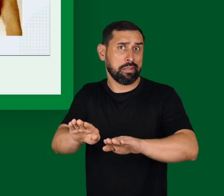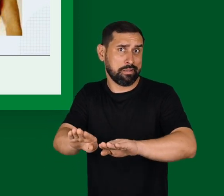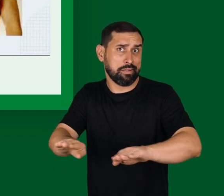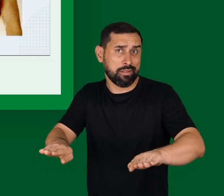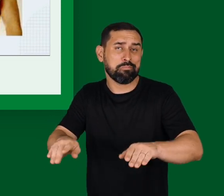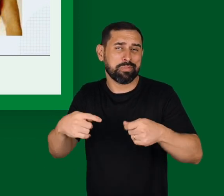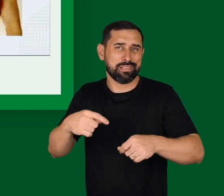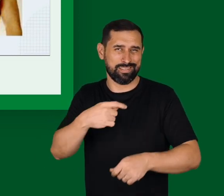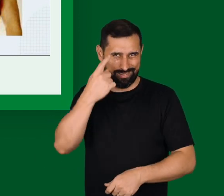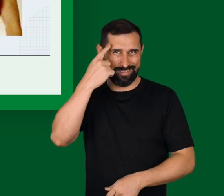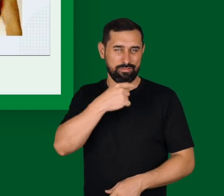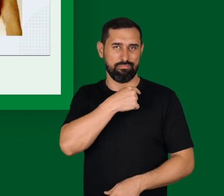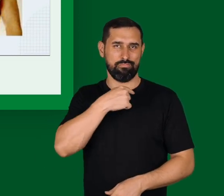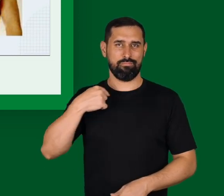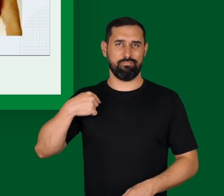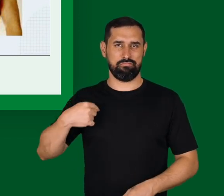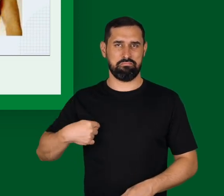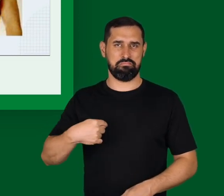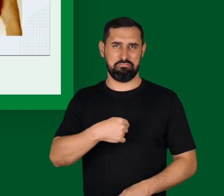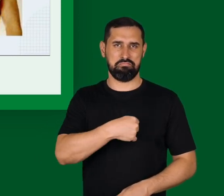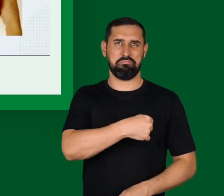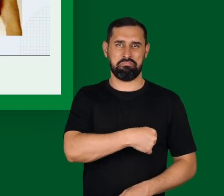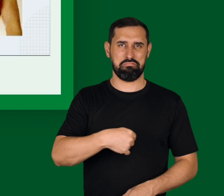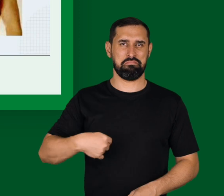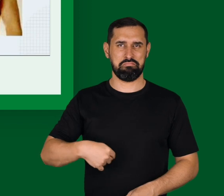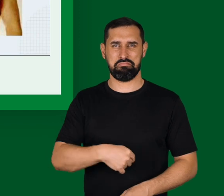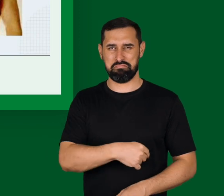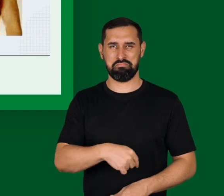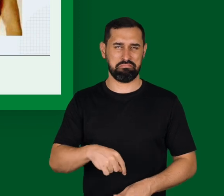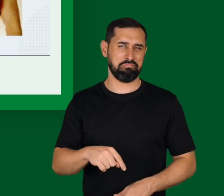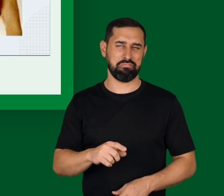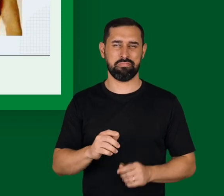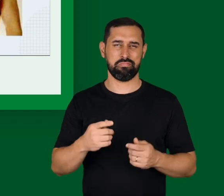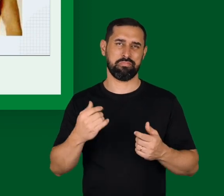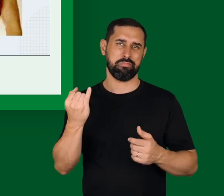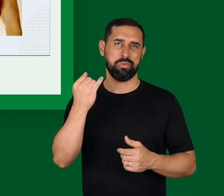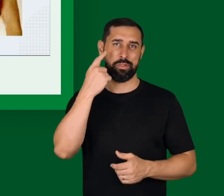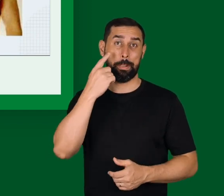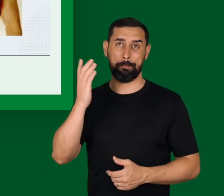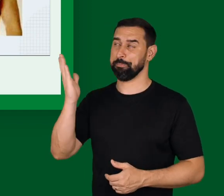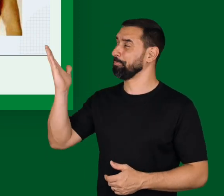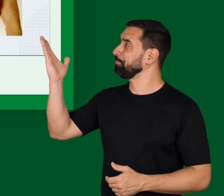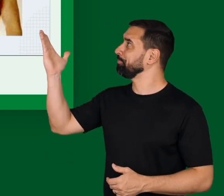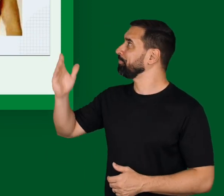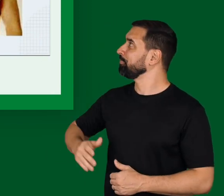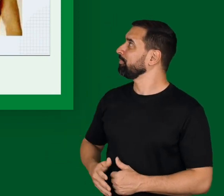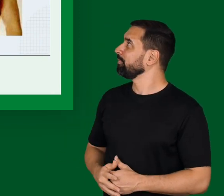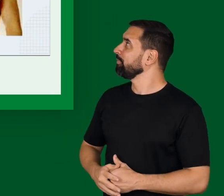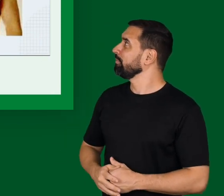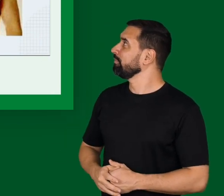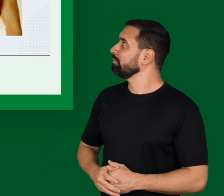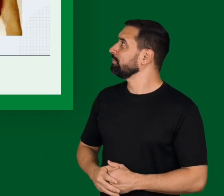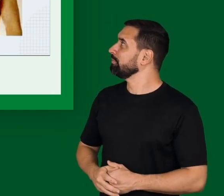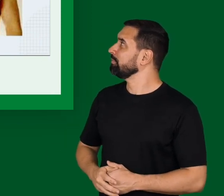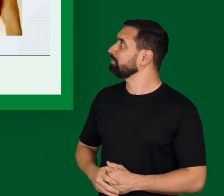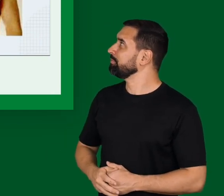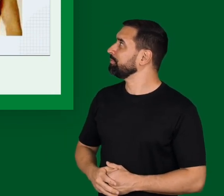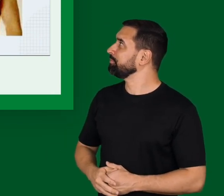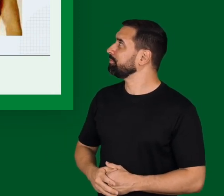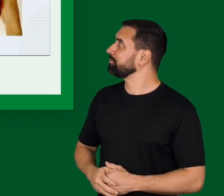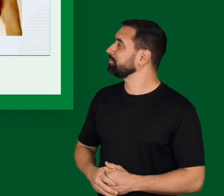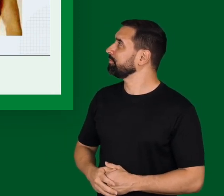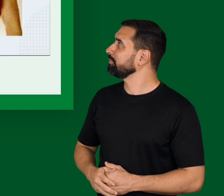tem que fazer na criança o sentido látero-lateral, né, então se ausculta de um lado, vai ao